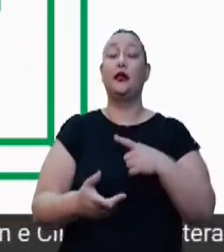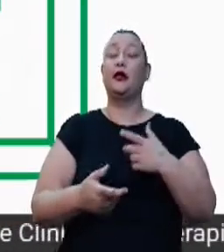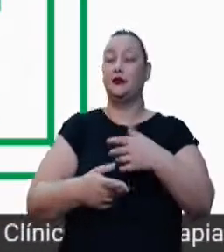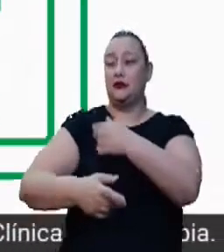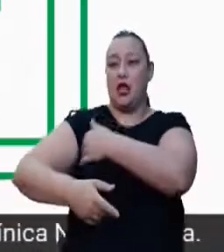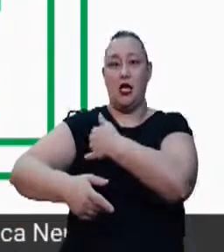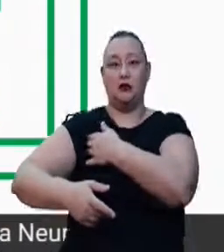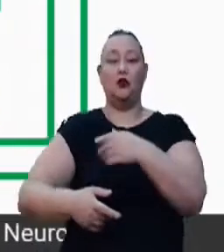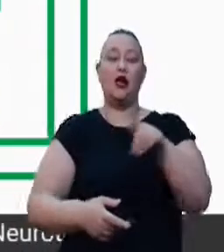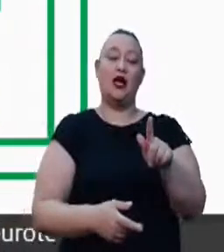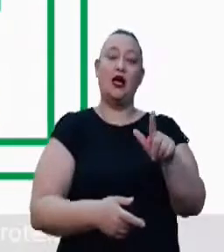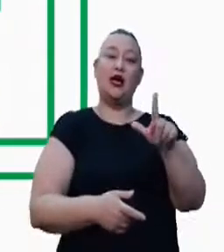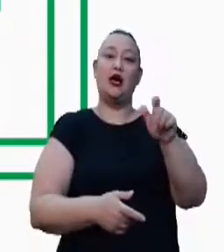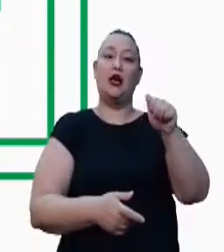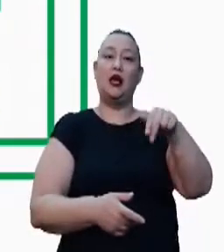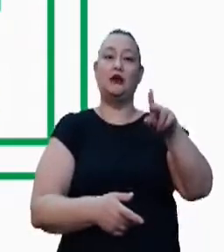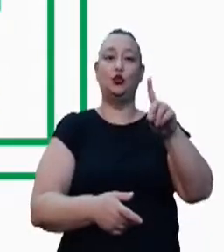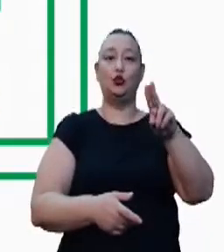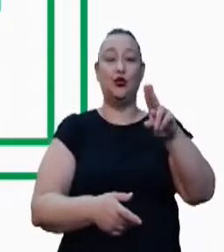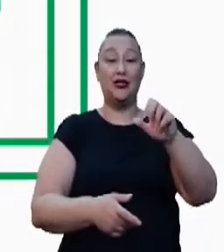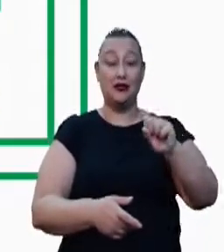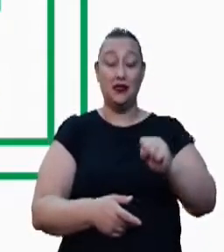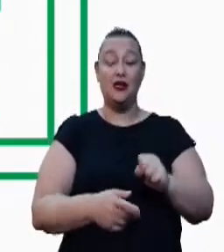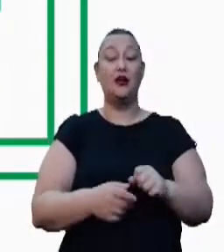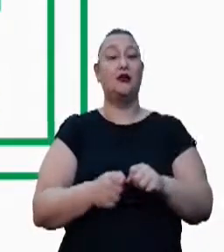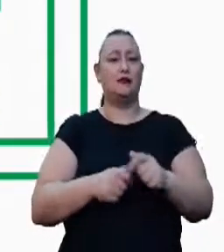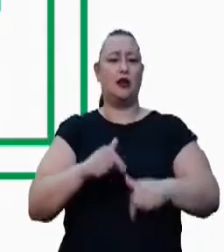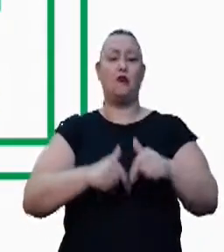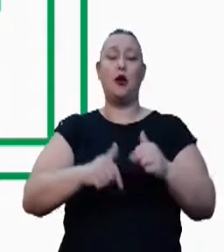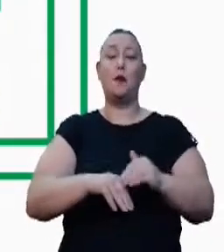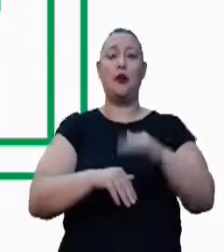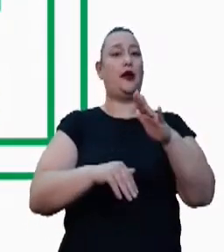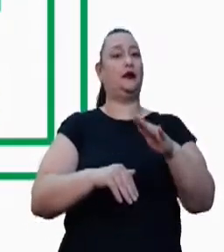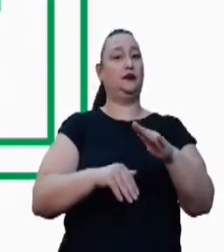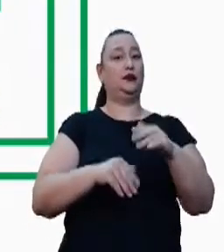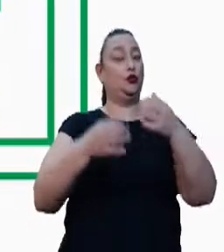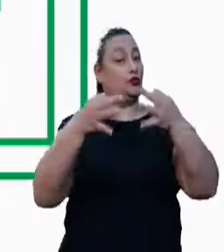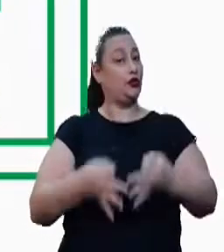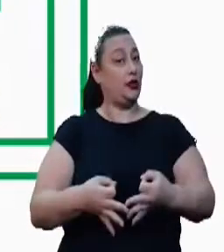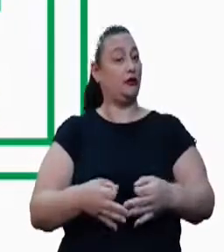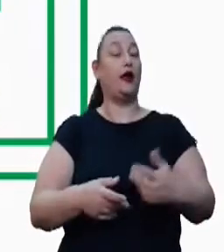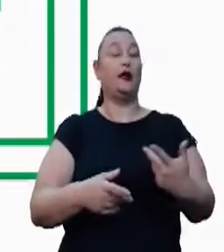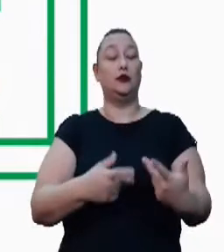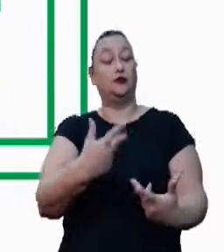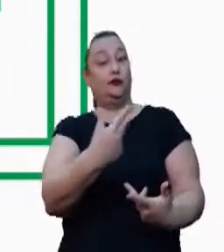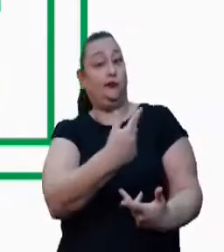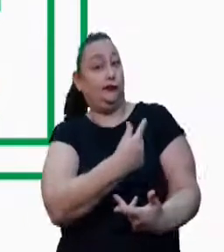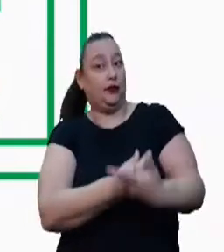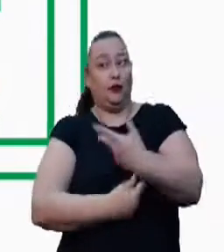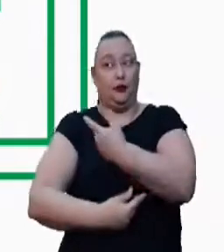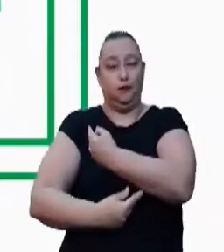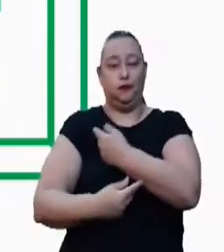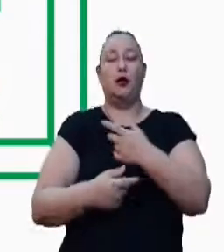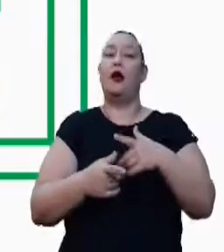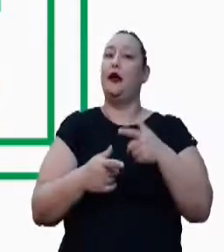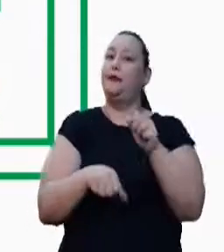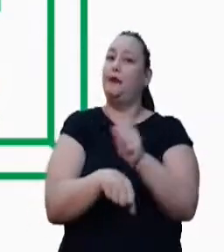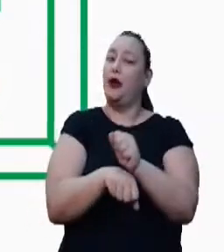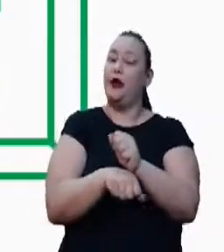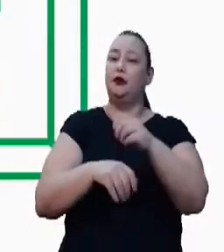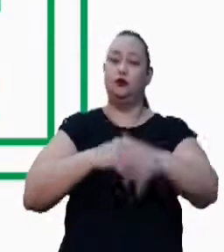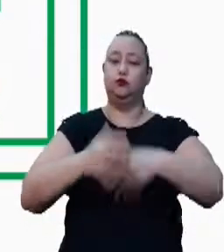glândulas funcionam mais do que deveriam, então a hora que você coloca a toxina ali, elas param de se contrair tanto e